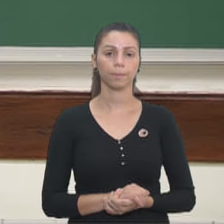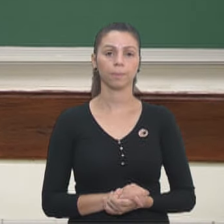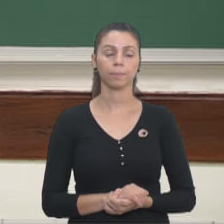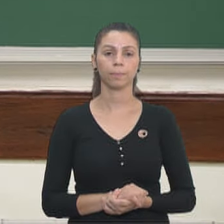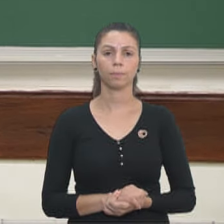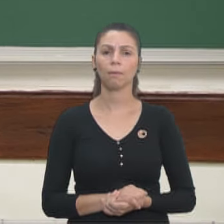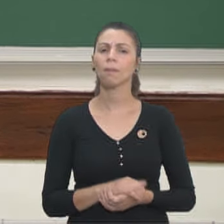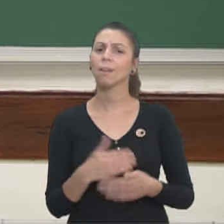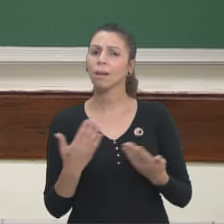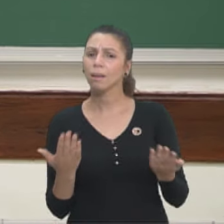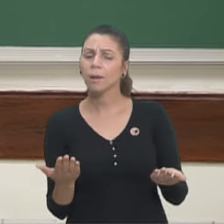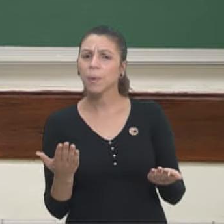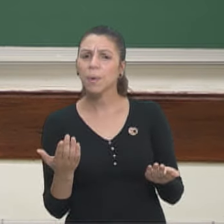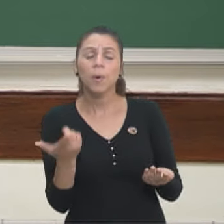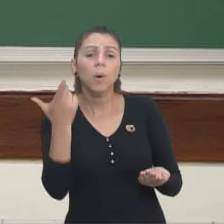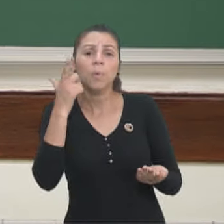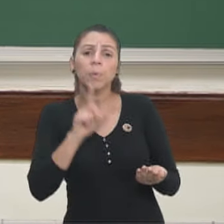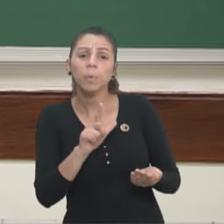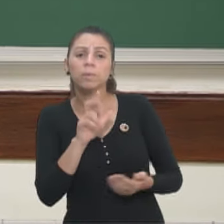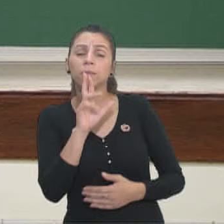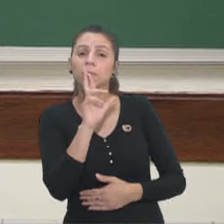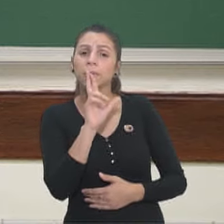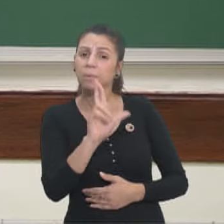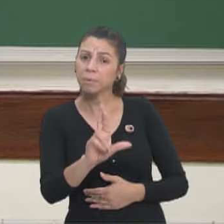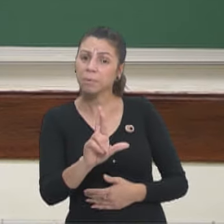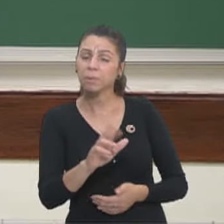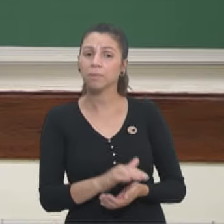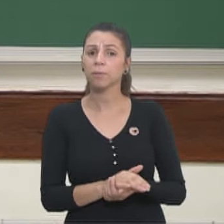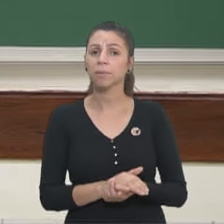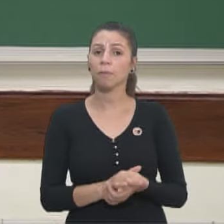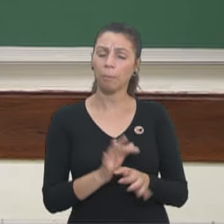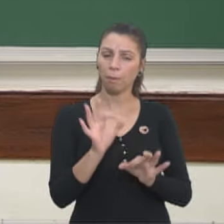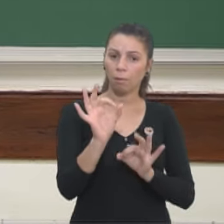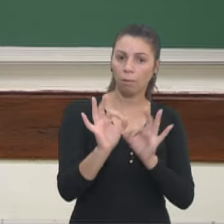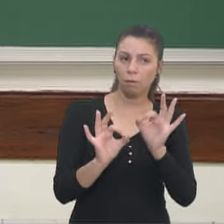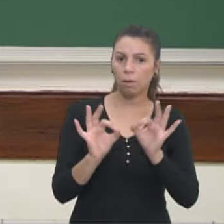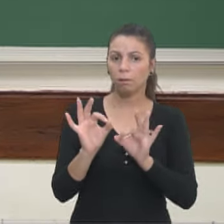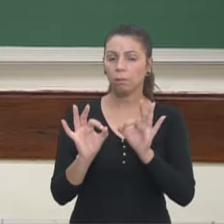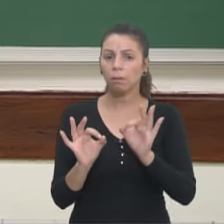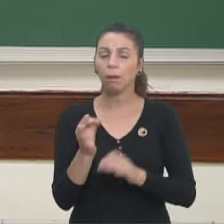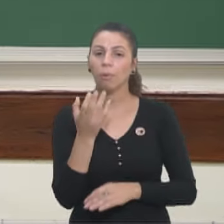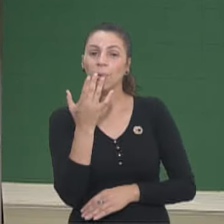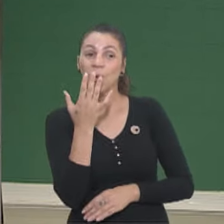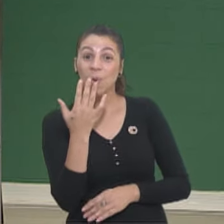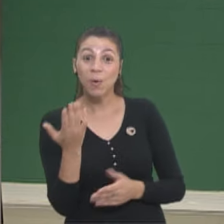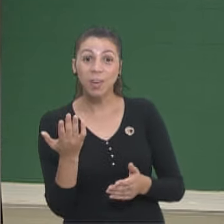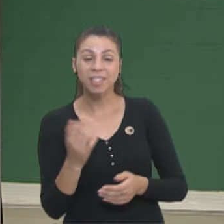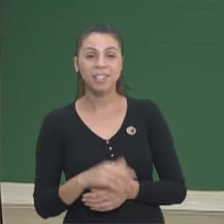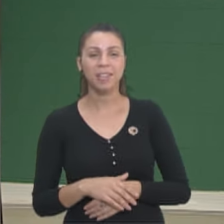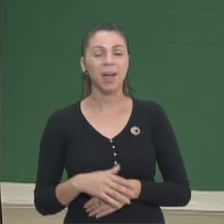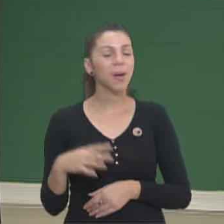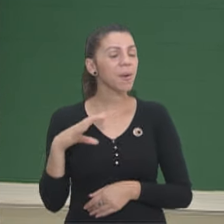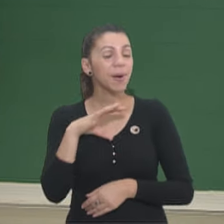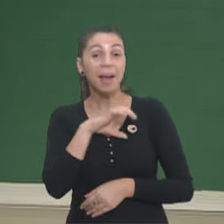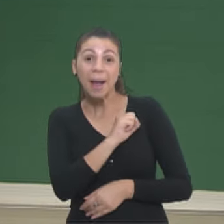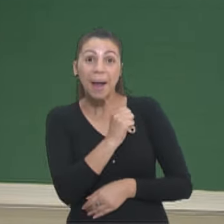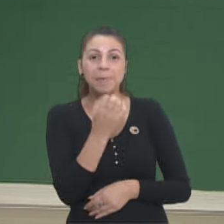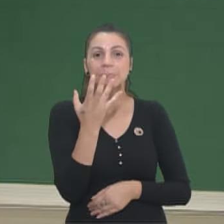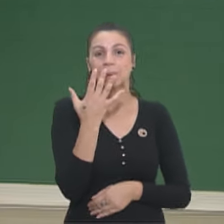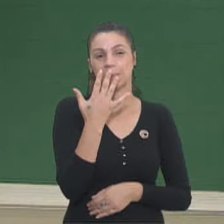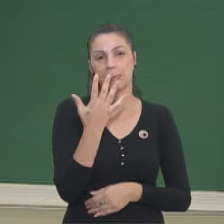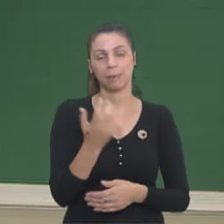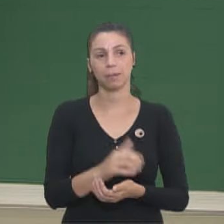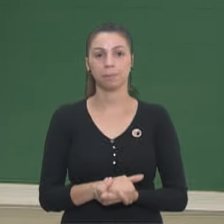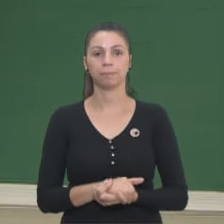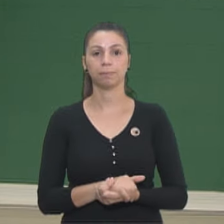E aí, minha gente, conseguiram resolver? Vamos organizar com cores? A prof adora cores, vamos lá? Olha